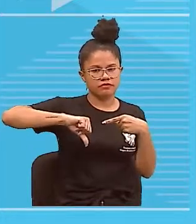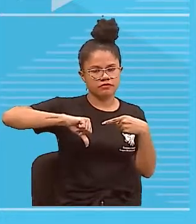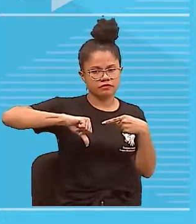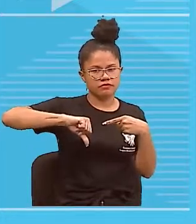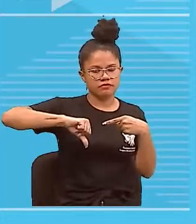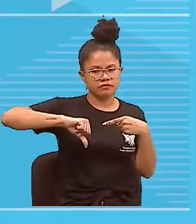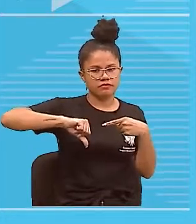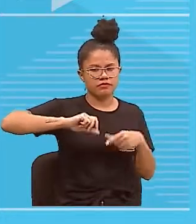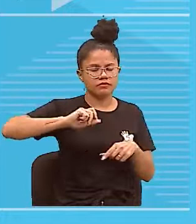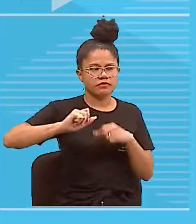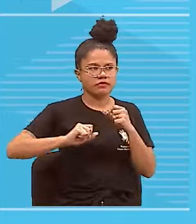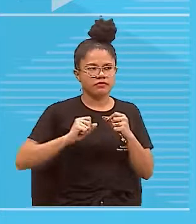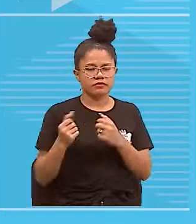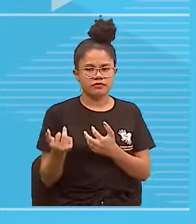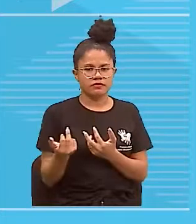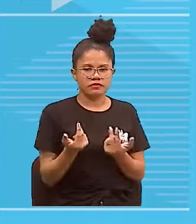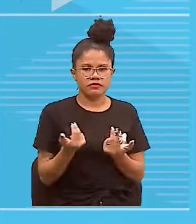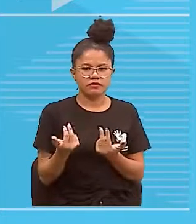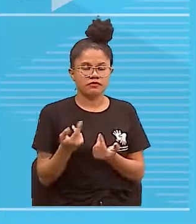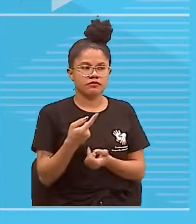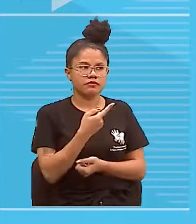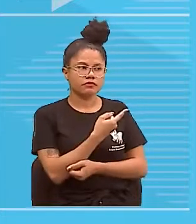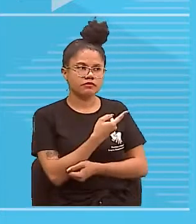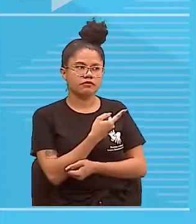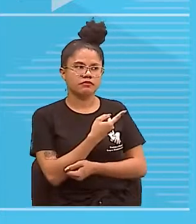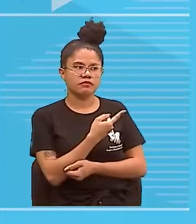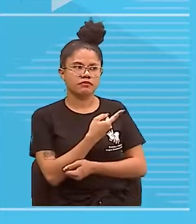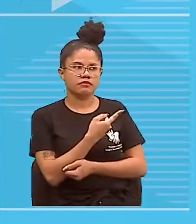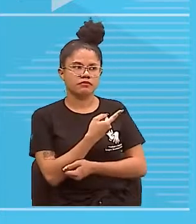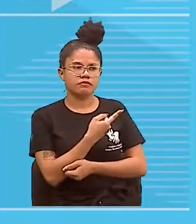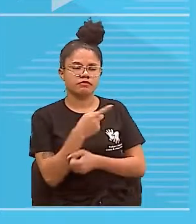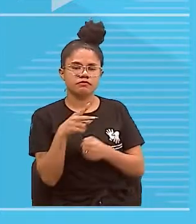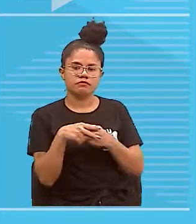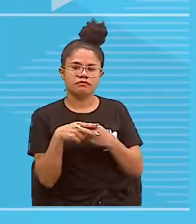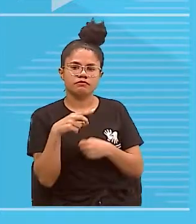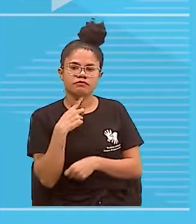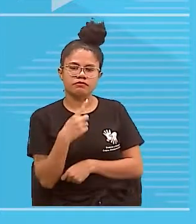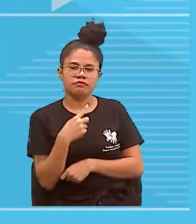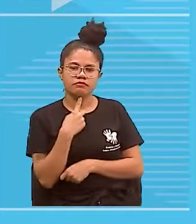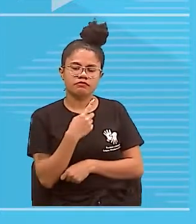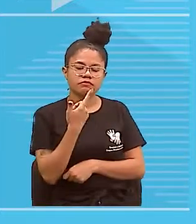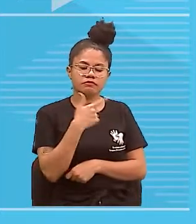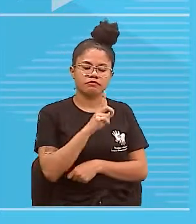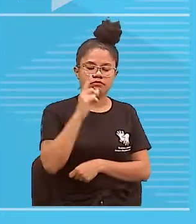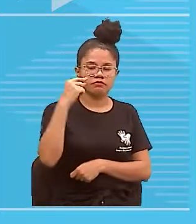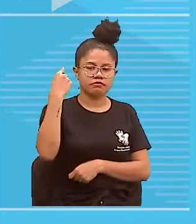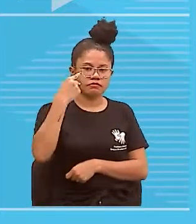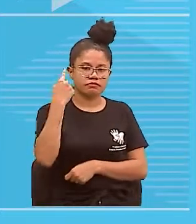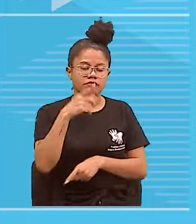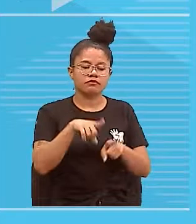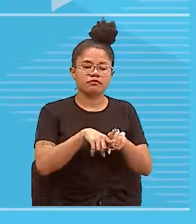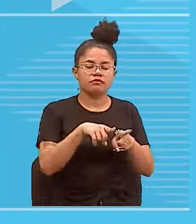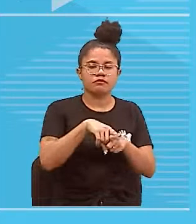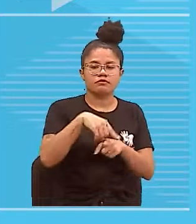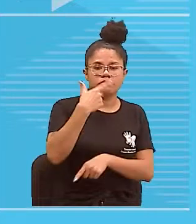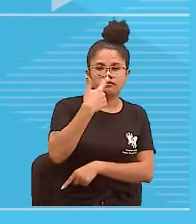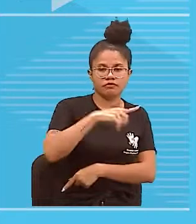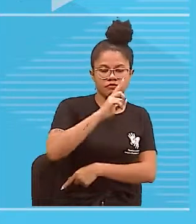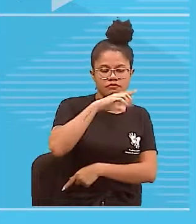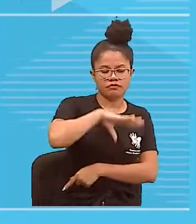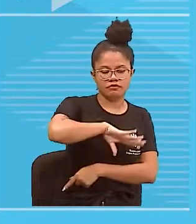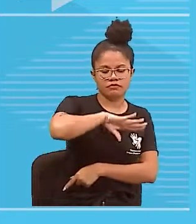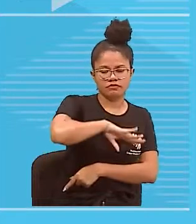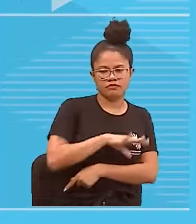verbo toma ela é a mesma do subjuntivo mas daí em espanhol e em Português em espanhol por exemplo eu digo assim ó